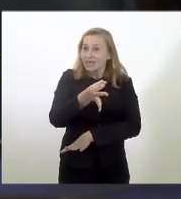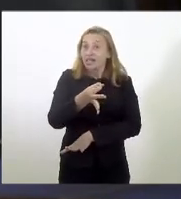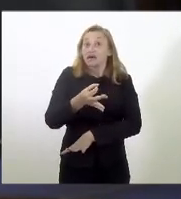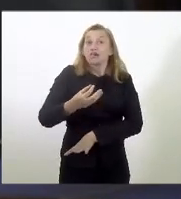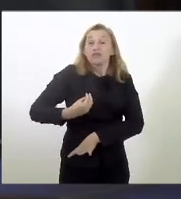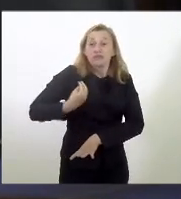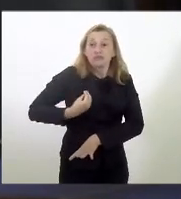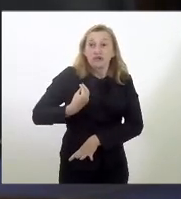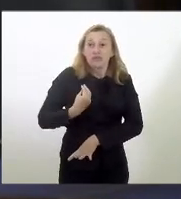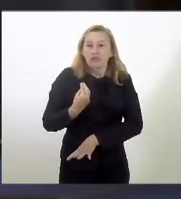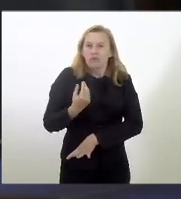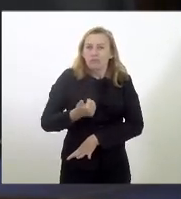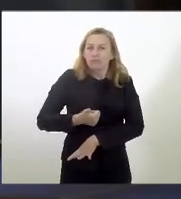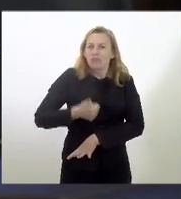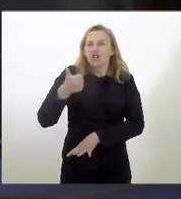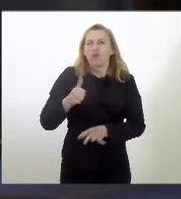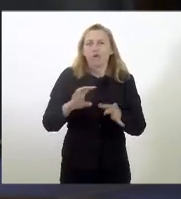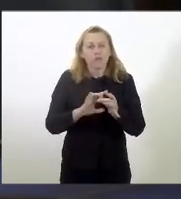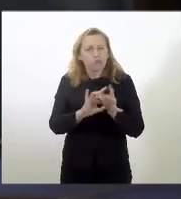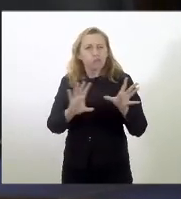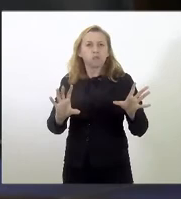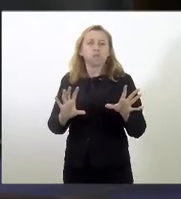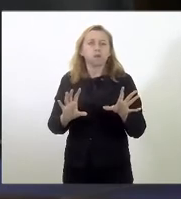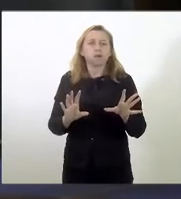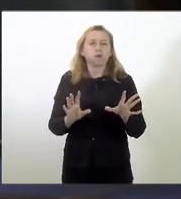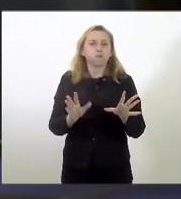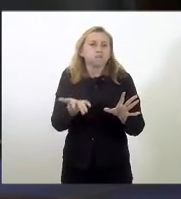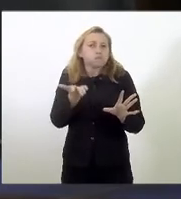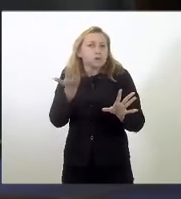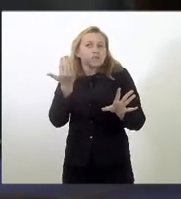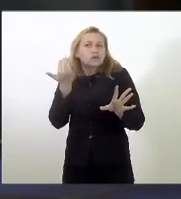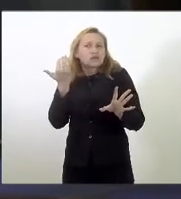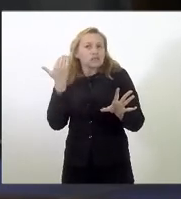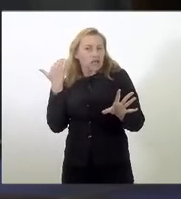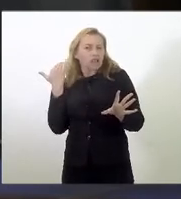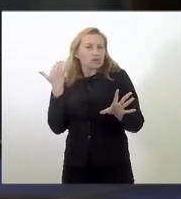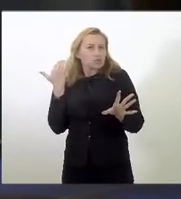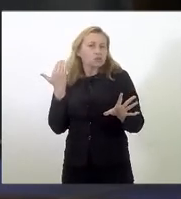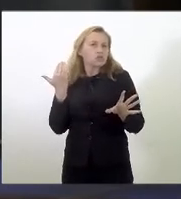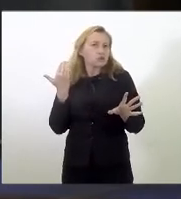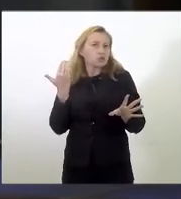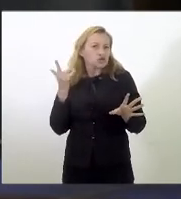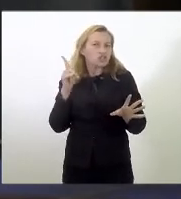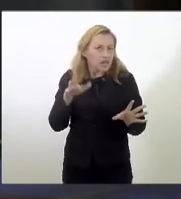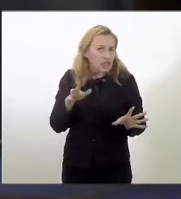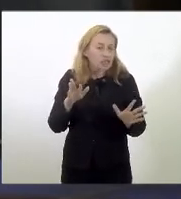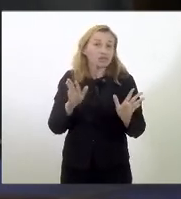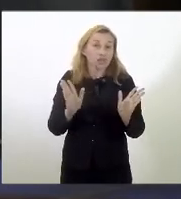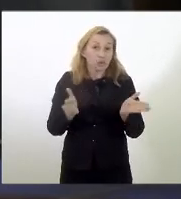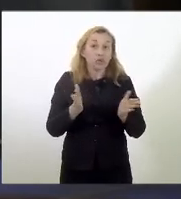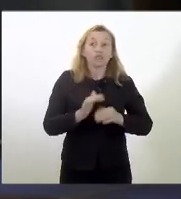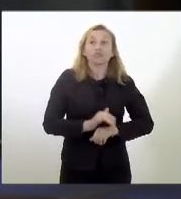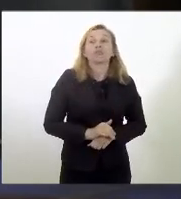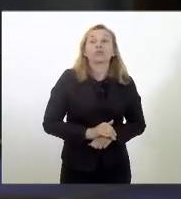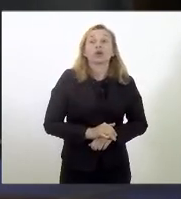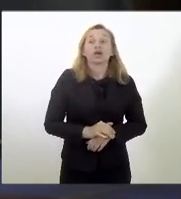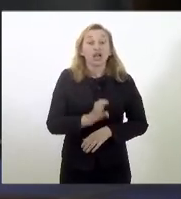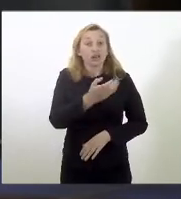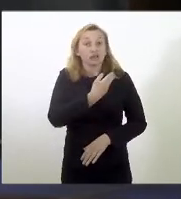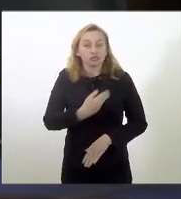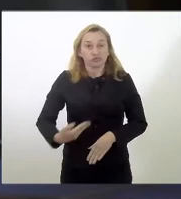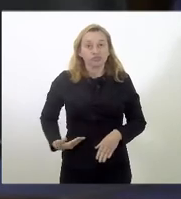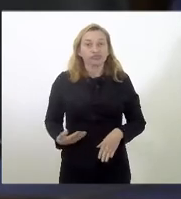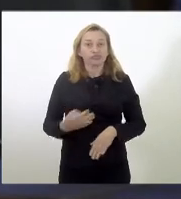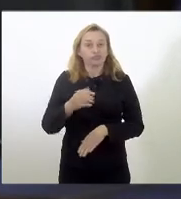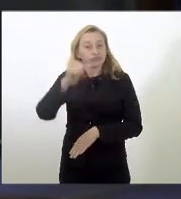um ambiente bastante distinto daquele que vivemos ao longo dos últimos anos. E a presença do governador Cláudio